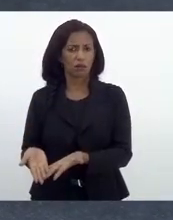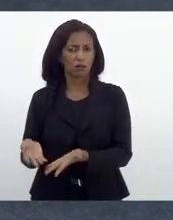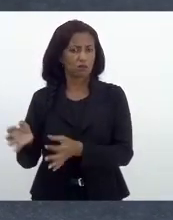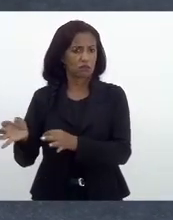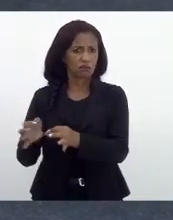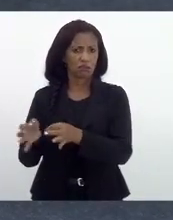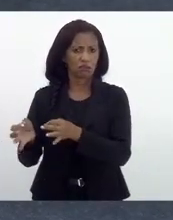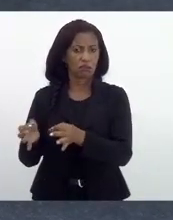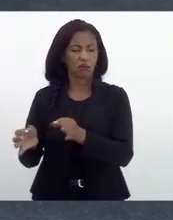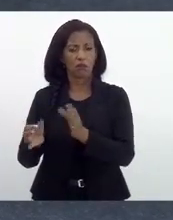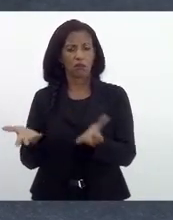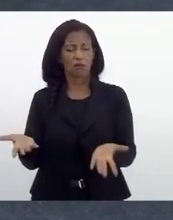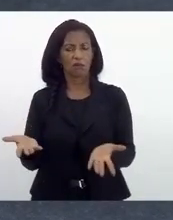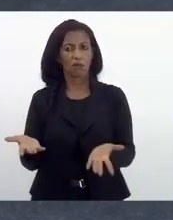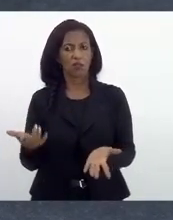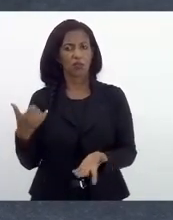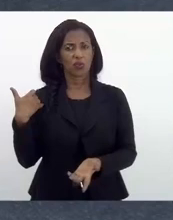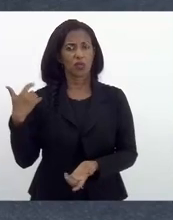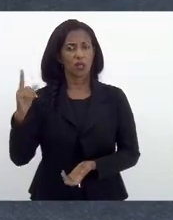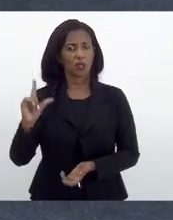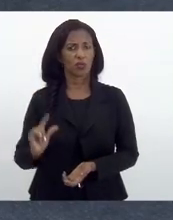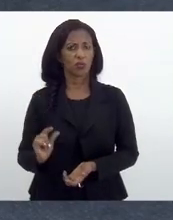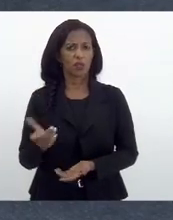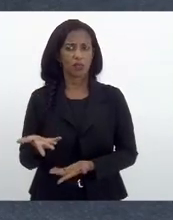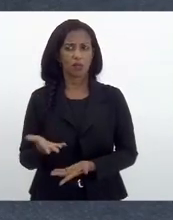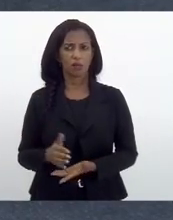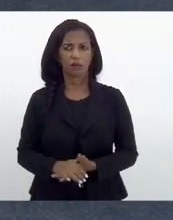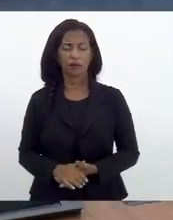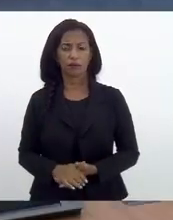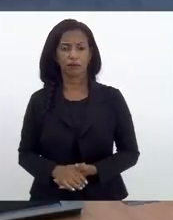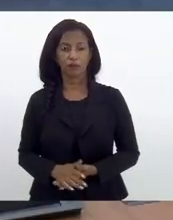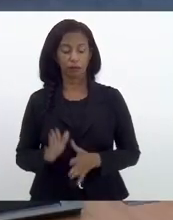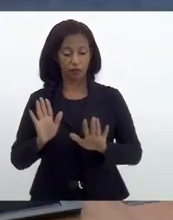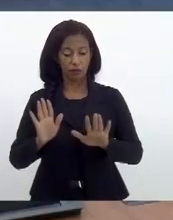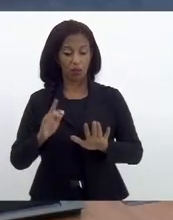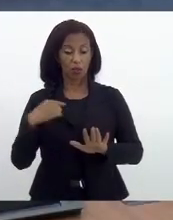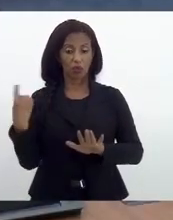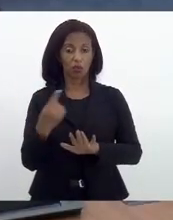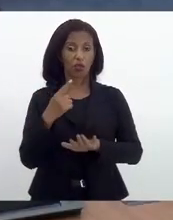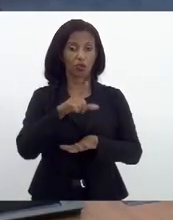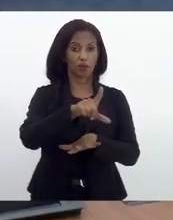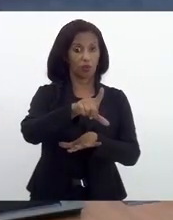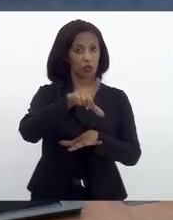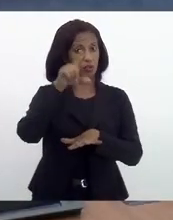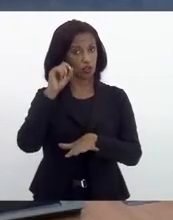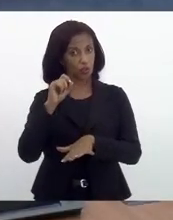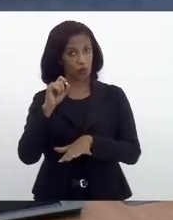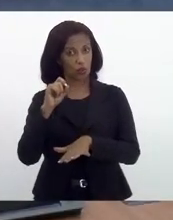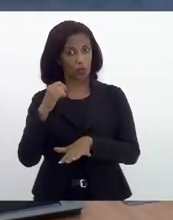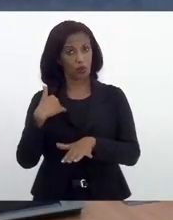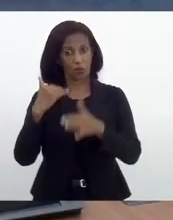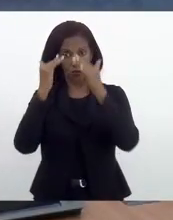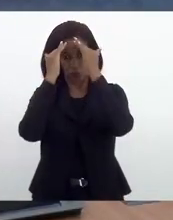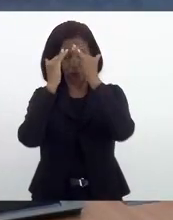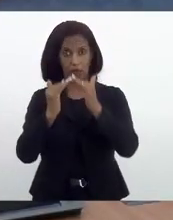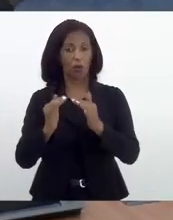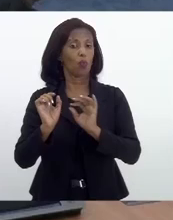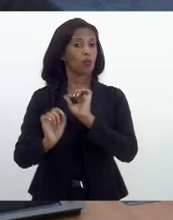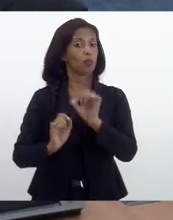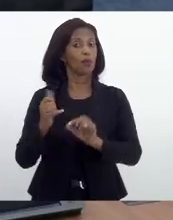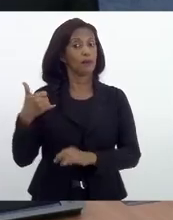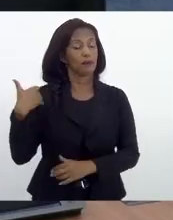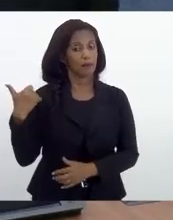em termos de idade mínima nesse sentido deputada nós tivemos que escolher e a coisa que a gente ficou sagrada no primeiro momento foi a idade